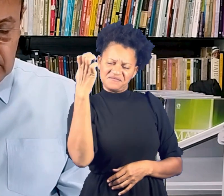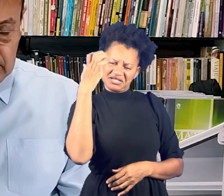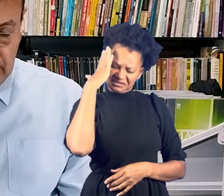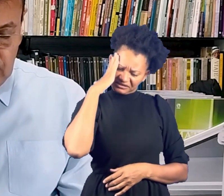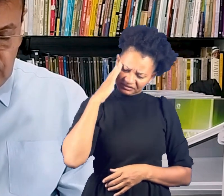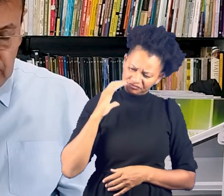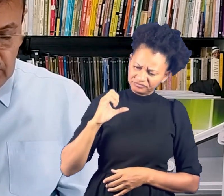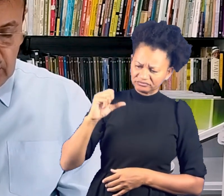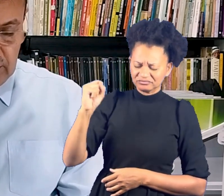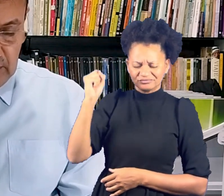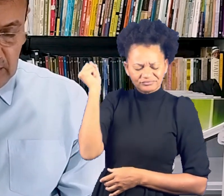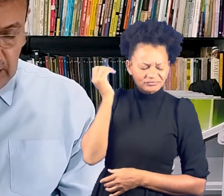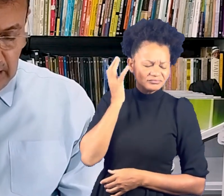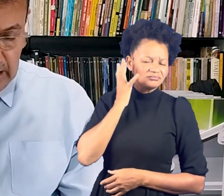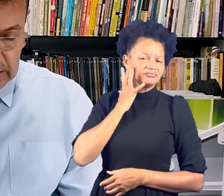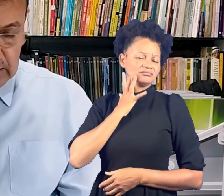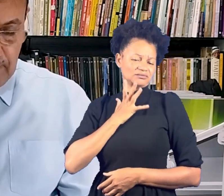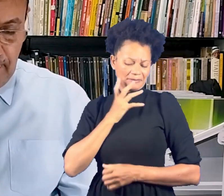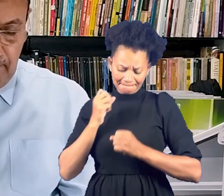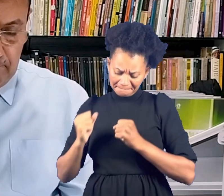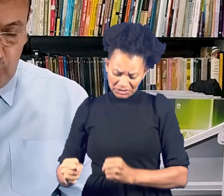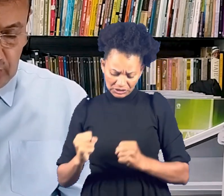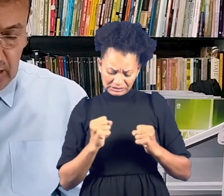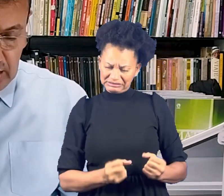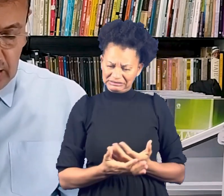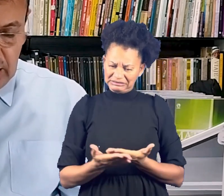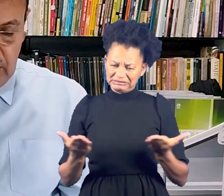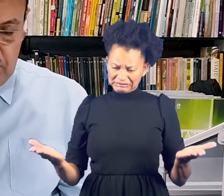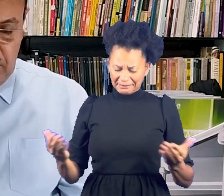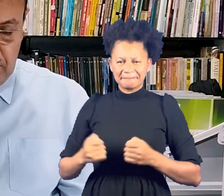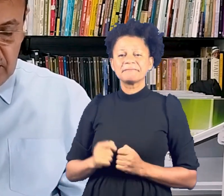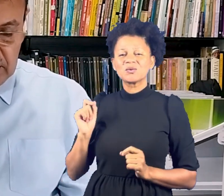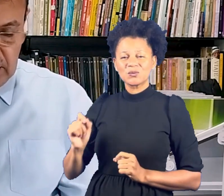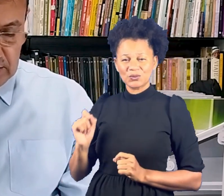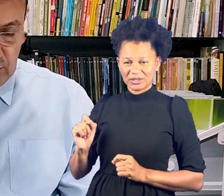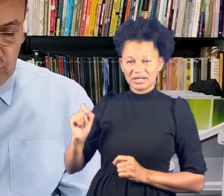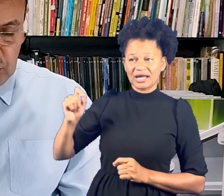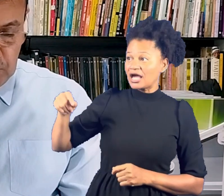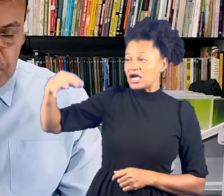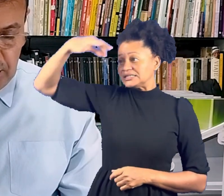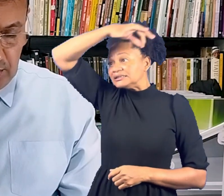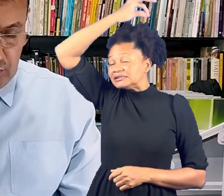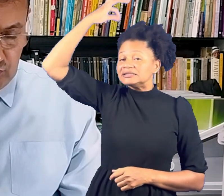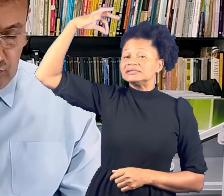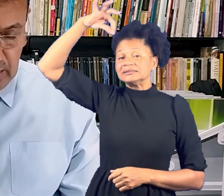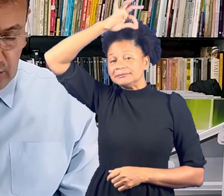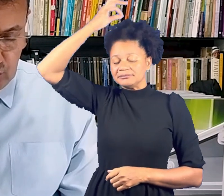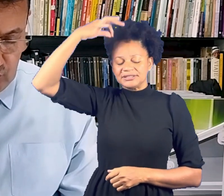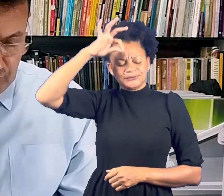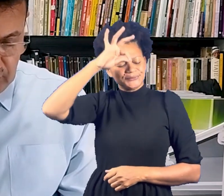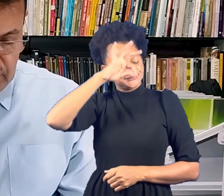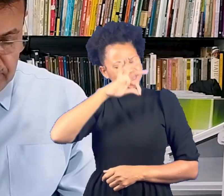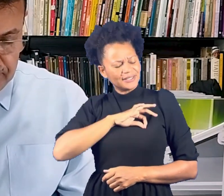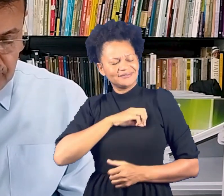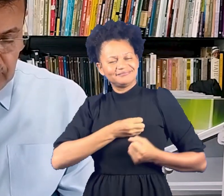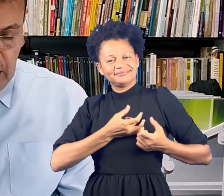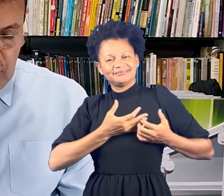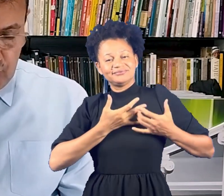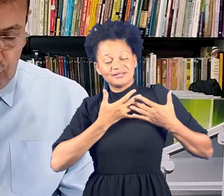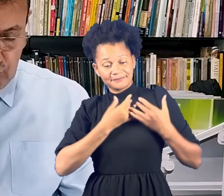fé, sabedoria, graça, poder e pela presença do Espírito em sua